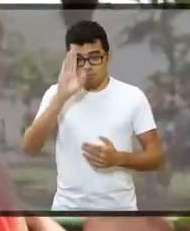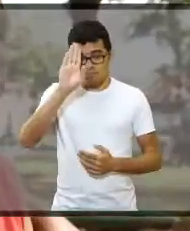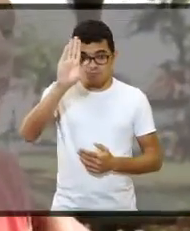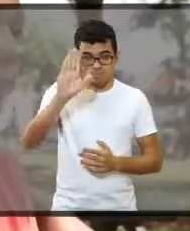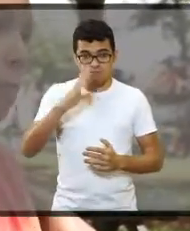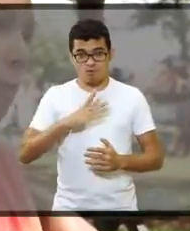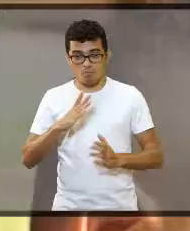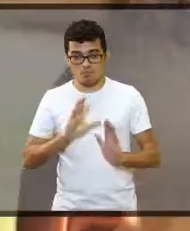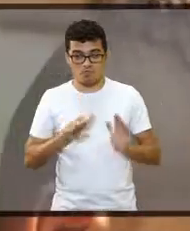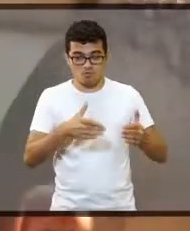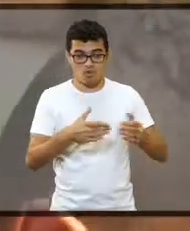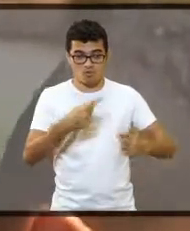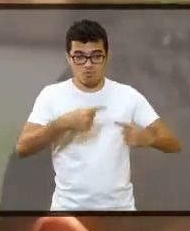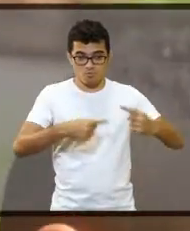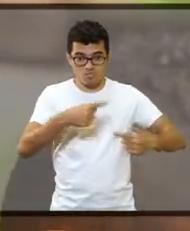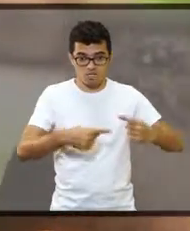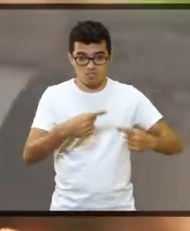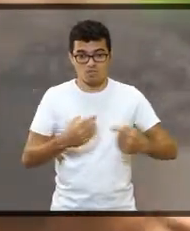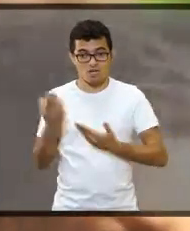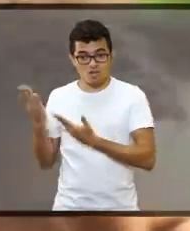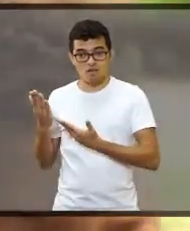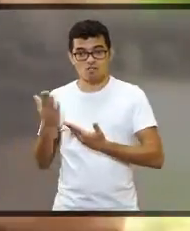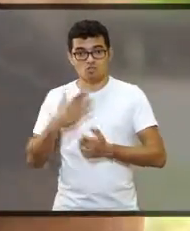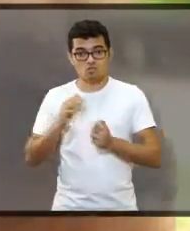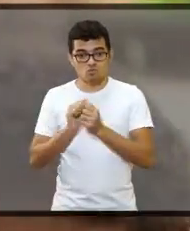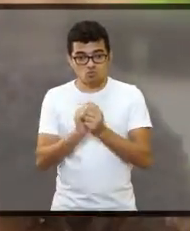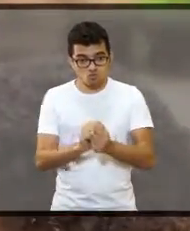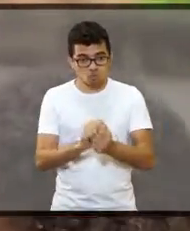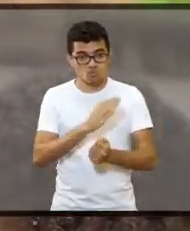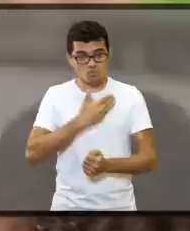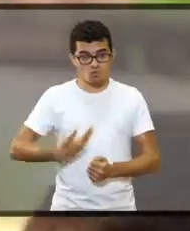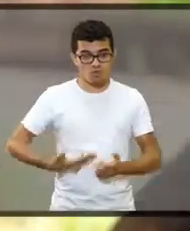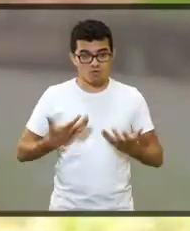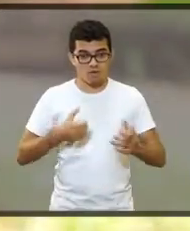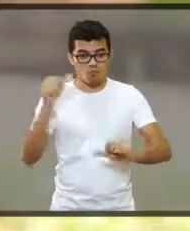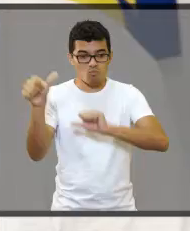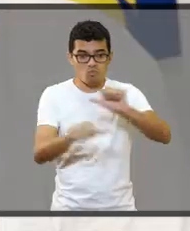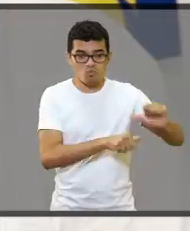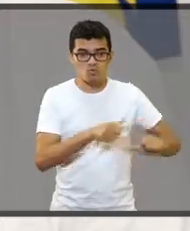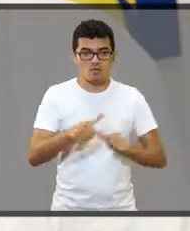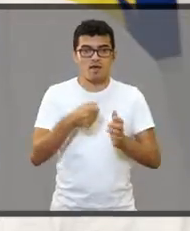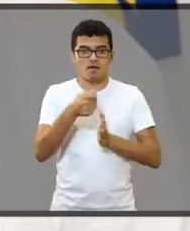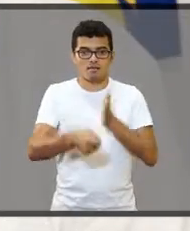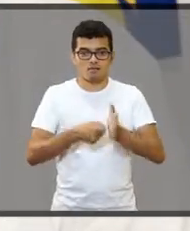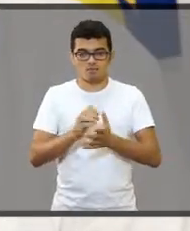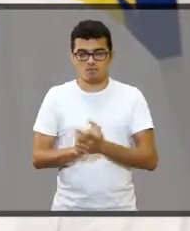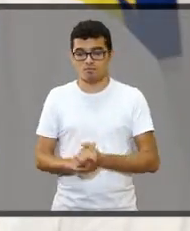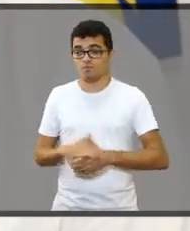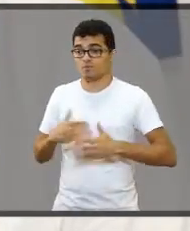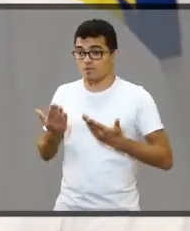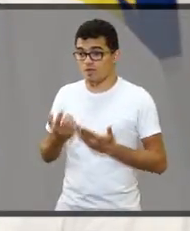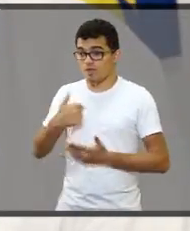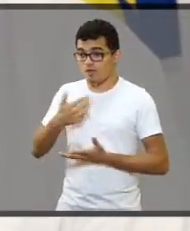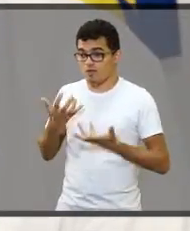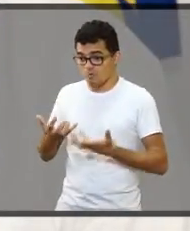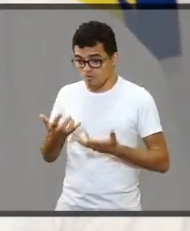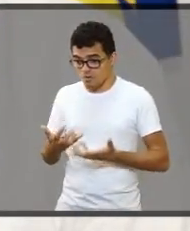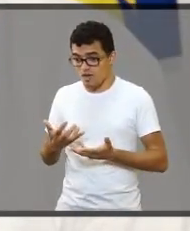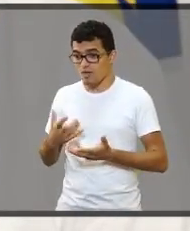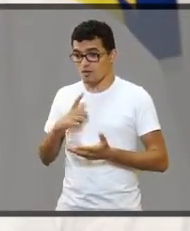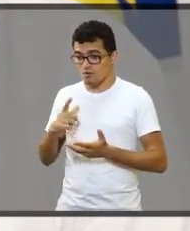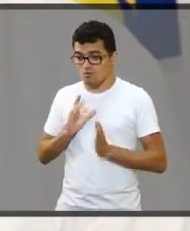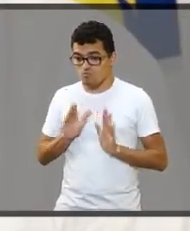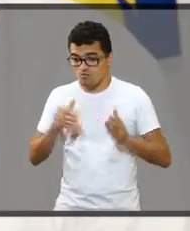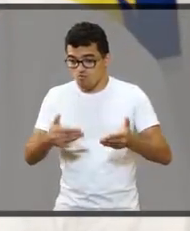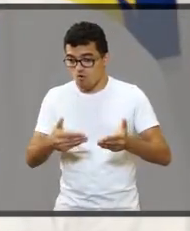política, Edio quer, junto com o novo governo, mudar a cidade. Eu quero atuar bastante na área da